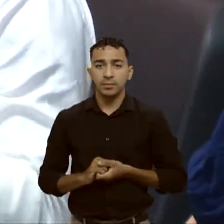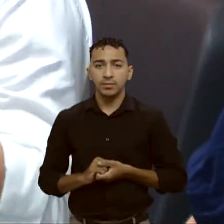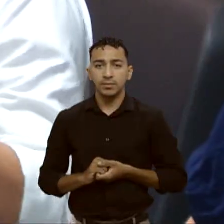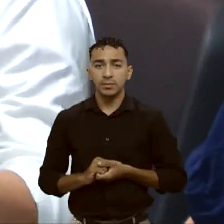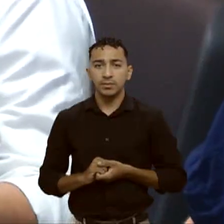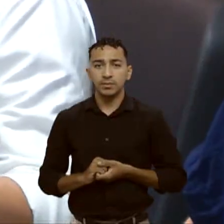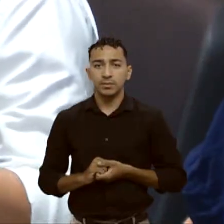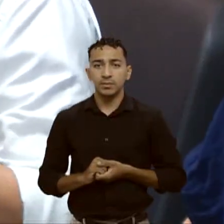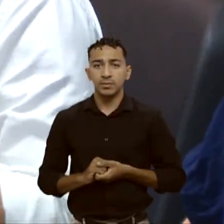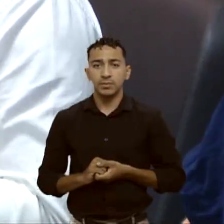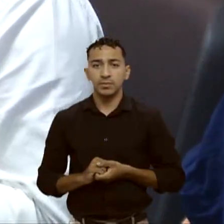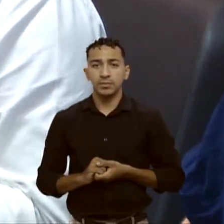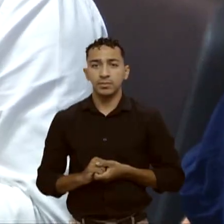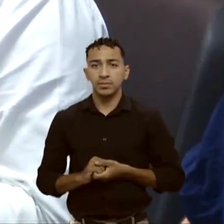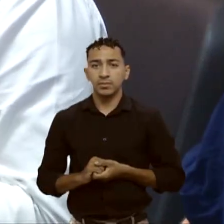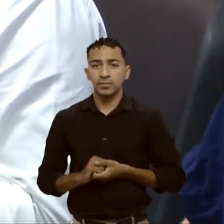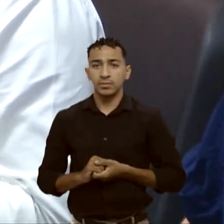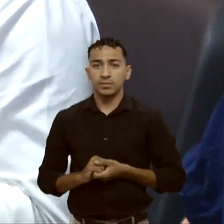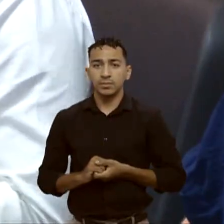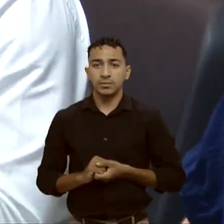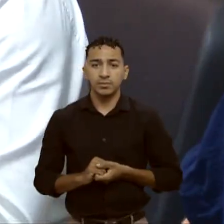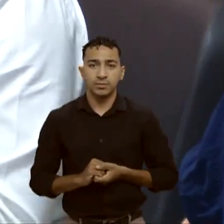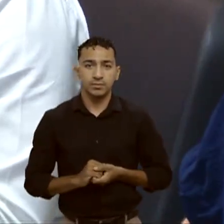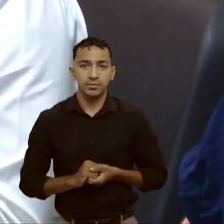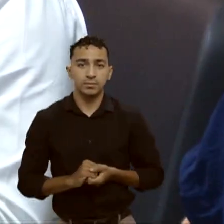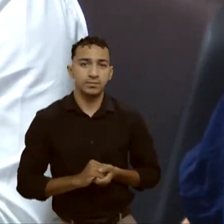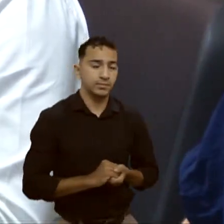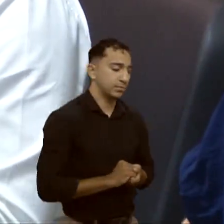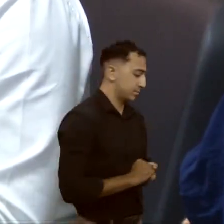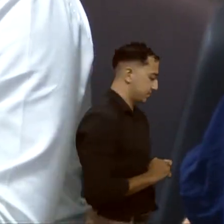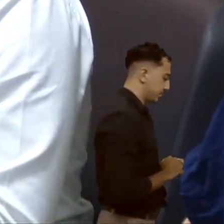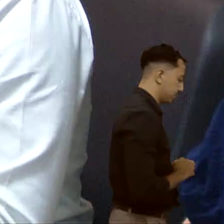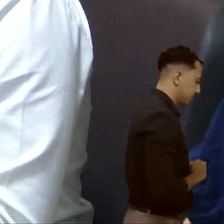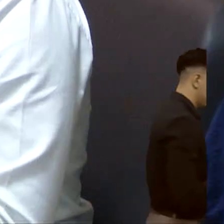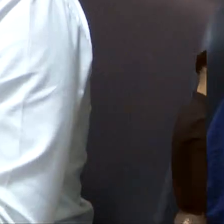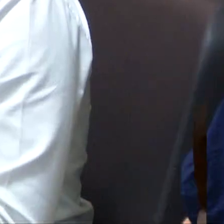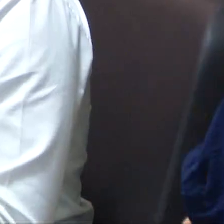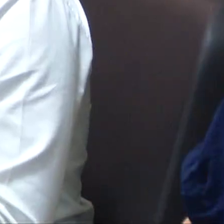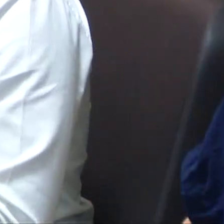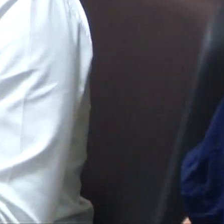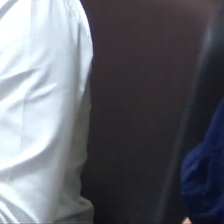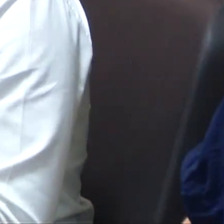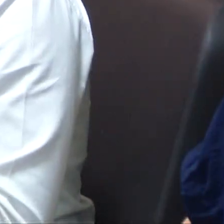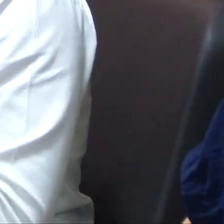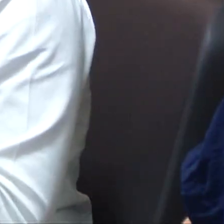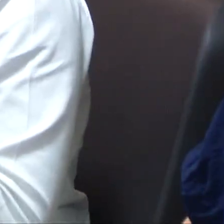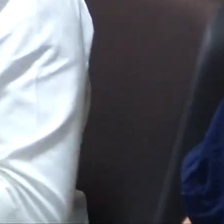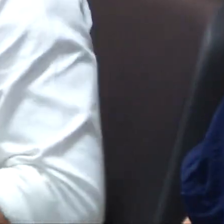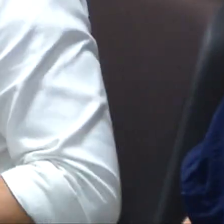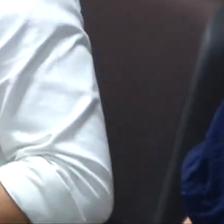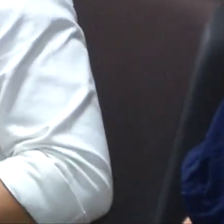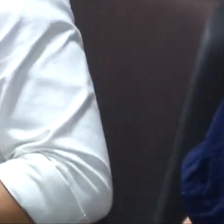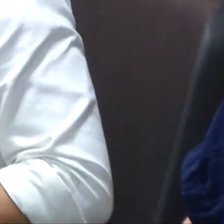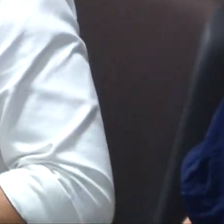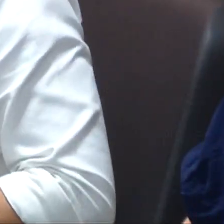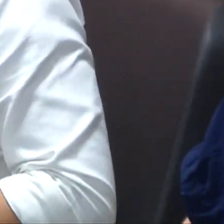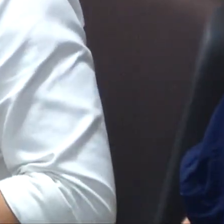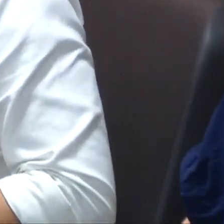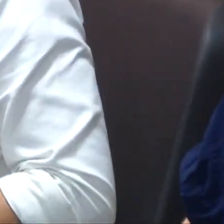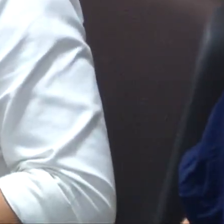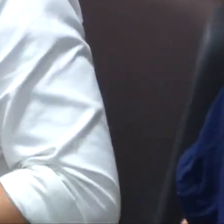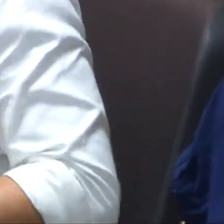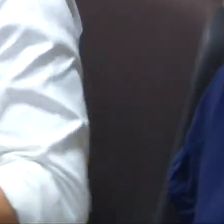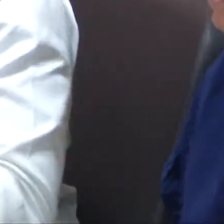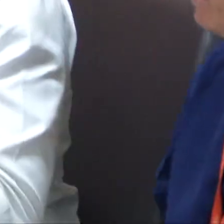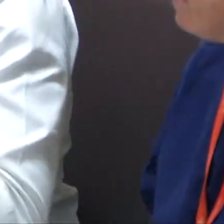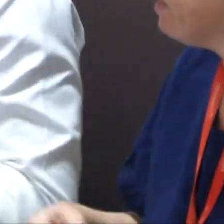físicas como também nos sites virtuais, em parceria aí com o PROCON, né, que nosso grande parceiro. Eu queria passar aqui para minha